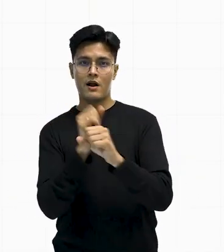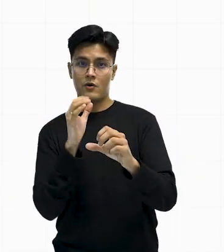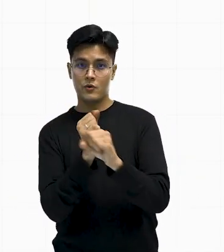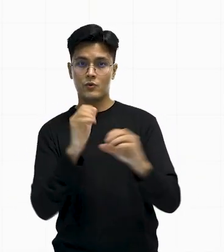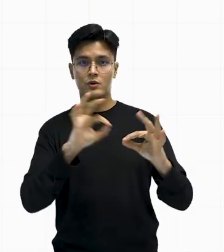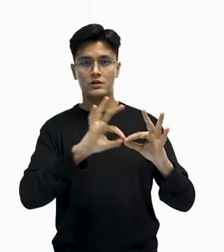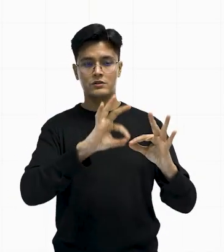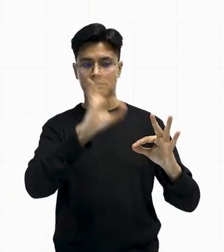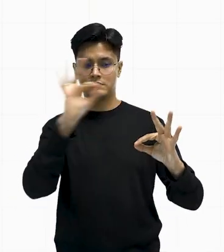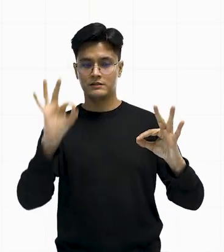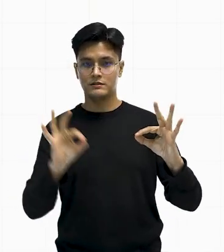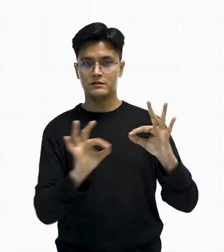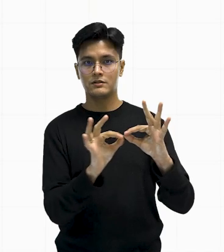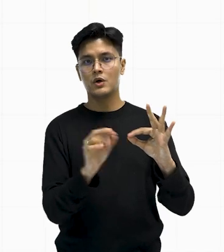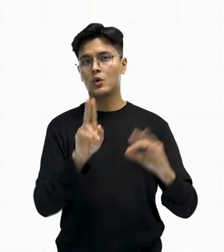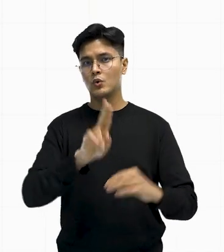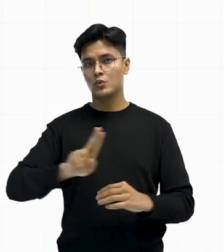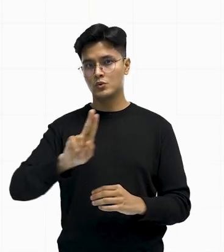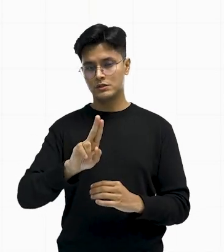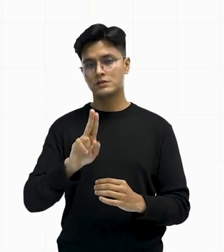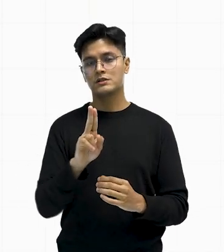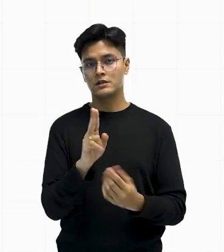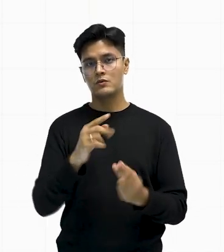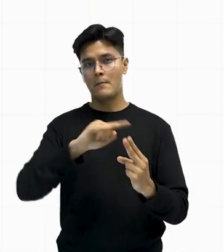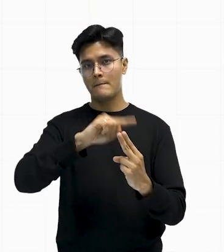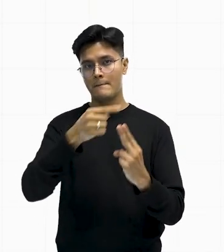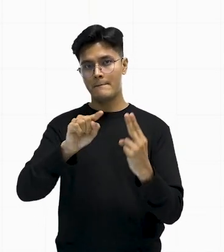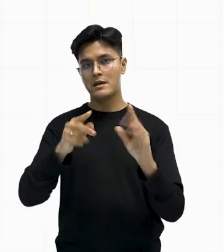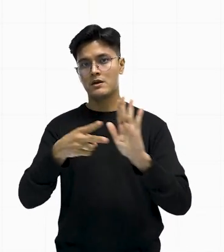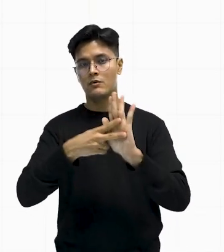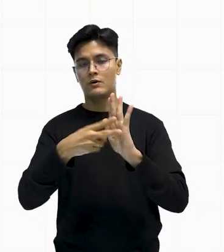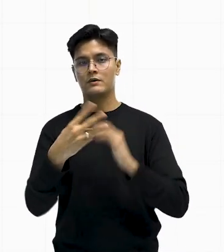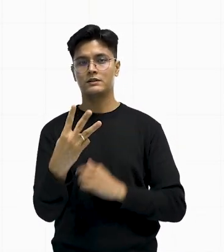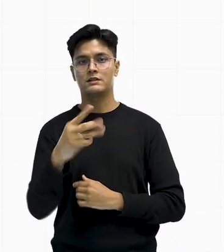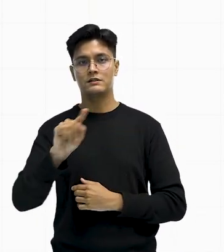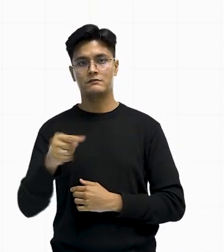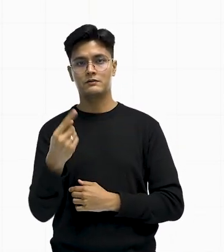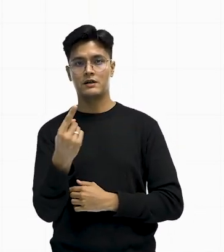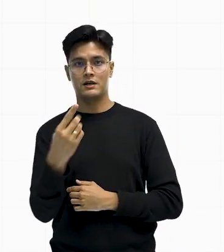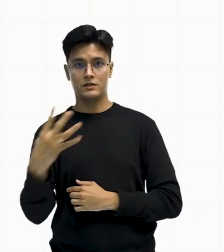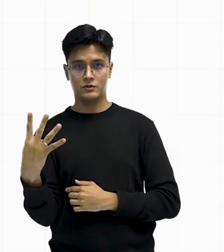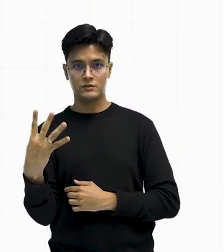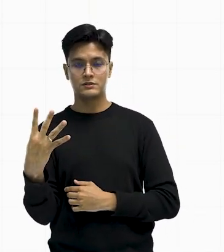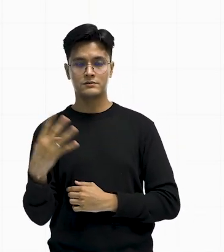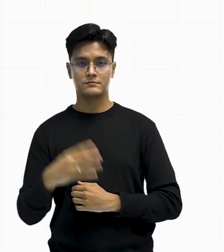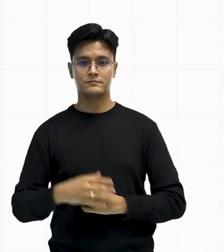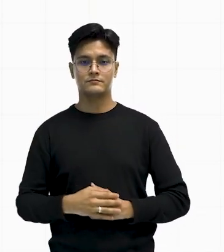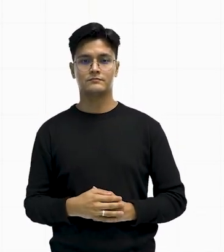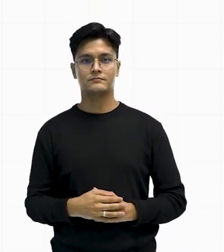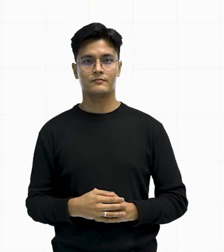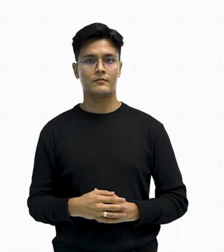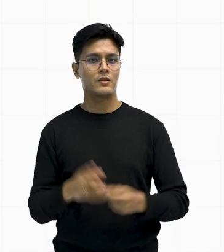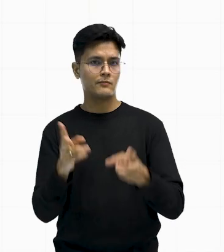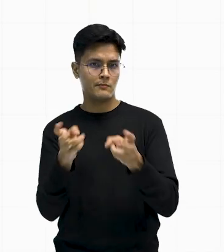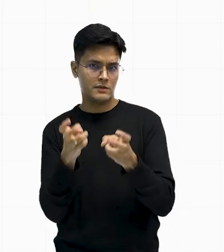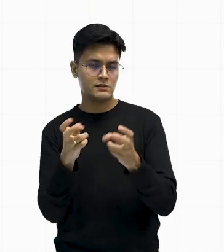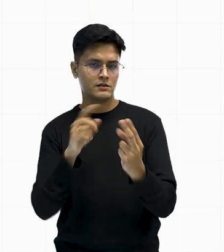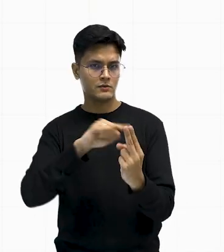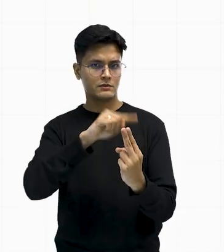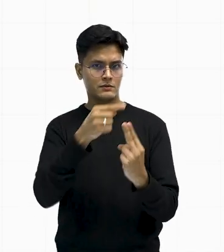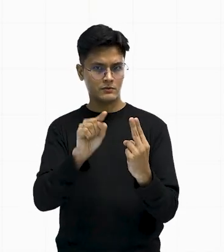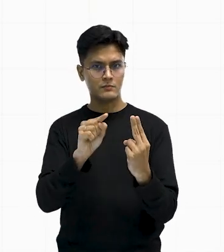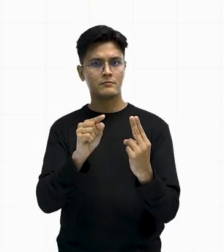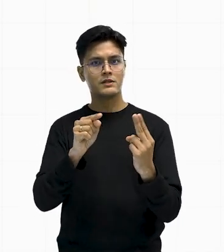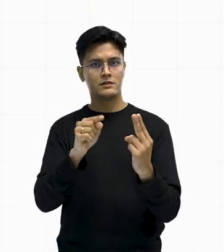dela utilizando π igual a 3,14. Pessoal, reparem que aqui o π ele